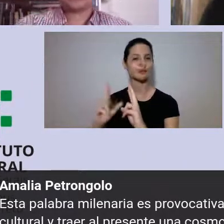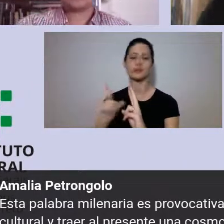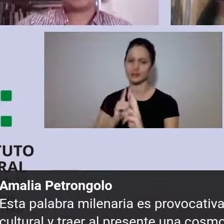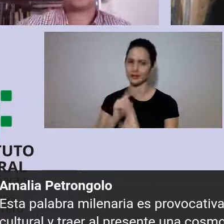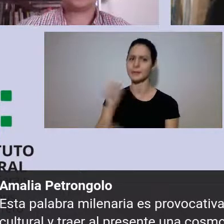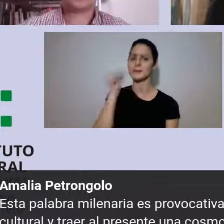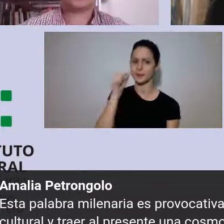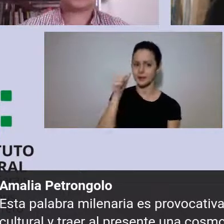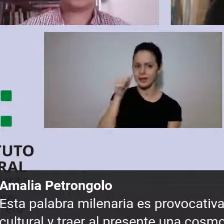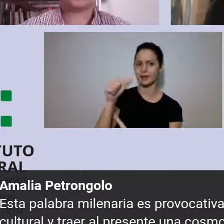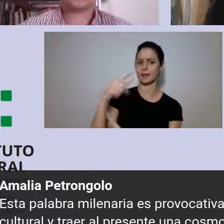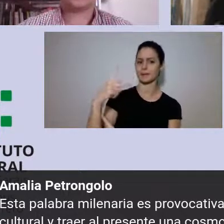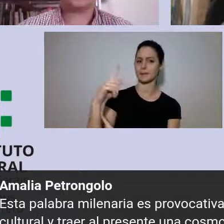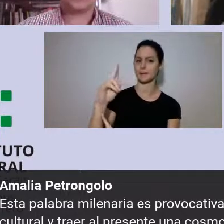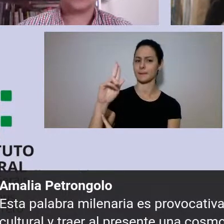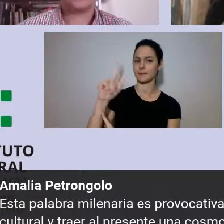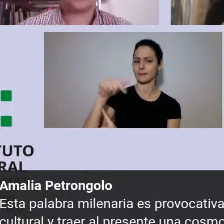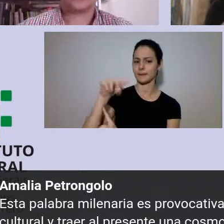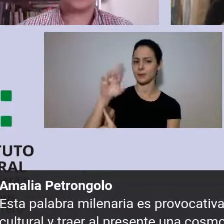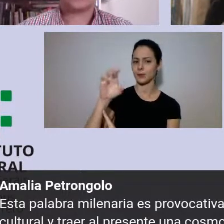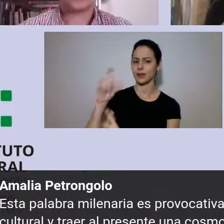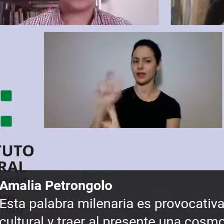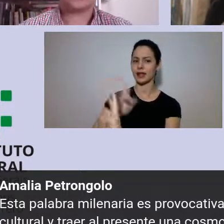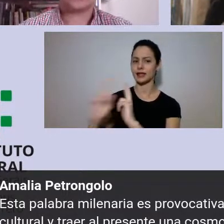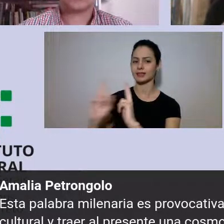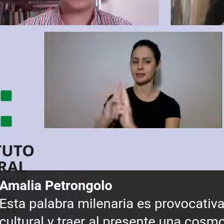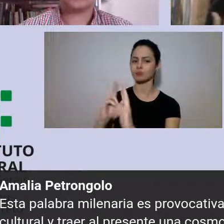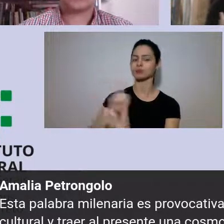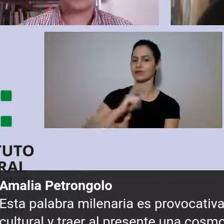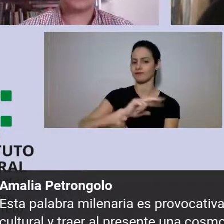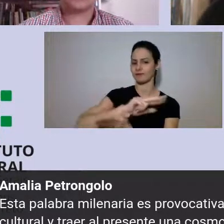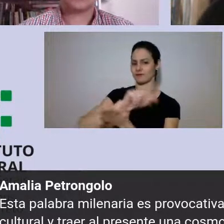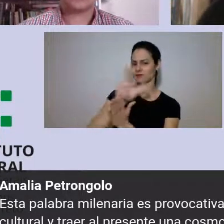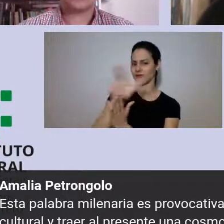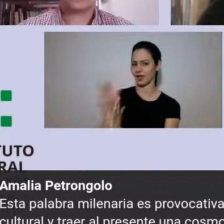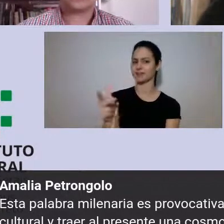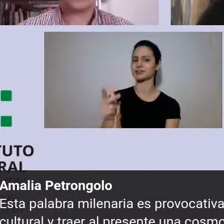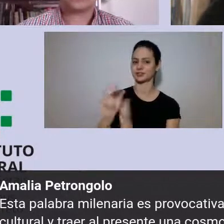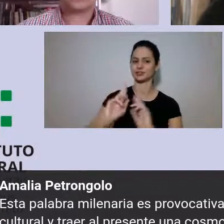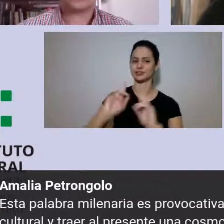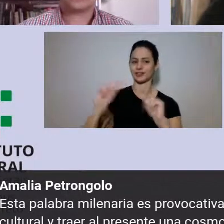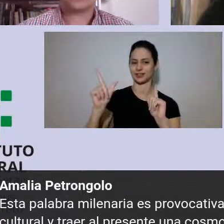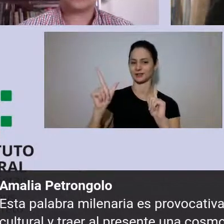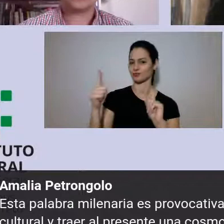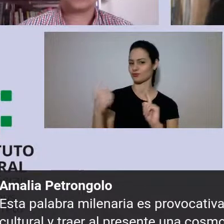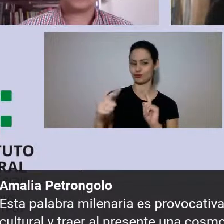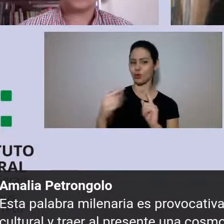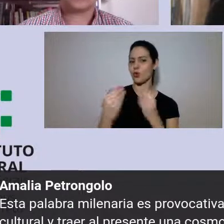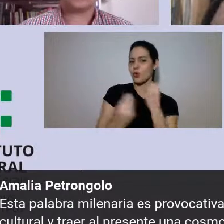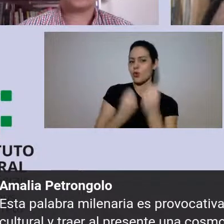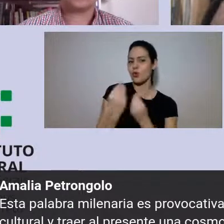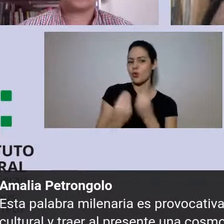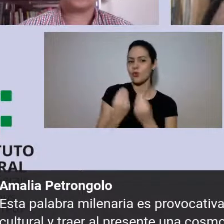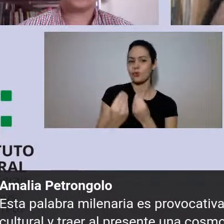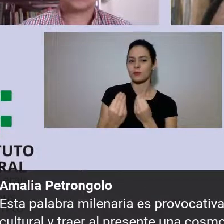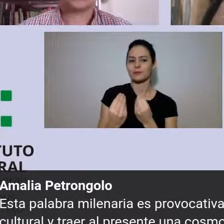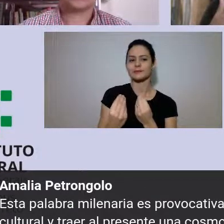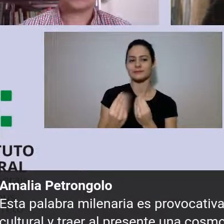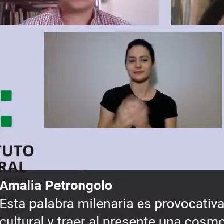mujeres y pulque. ¿Hay una sola? No, hay varias diferentes, ¿no? ¿De qué manera se vincula y